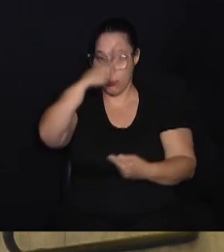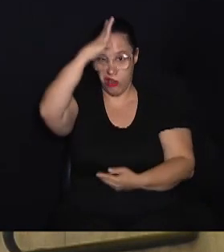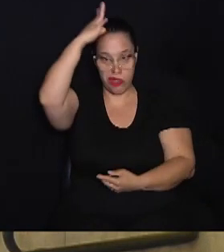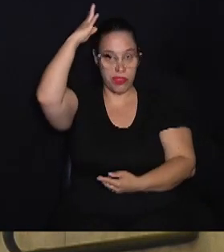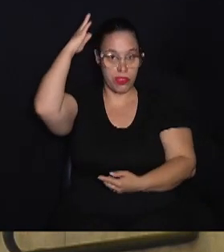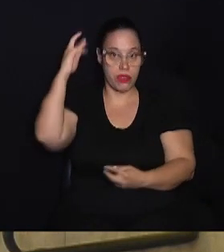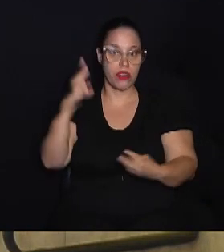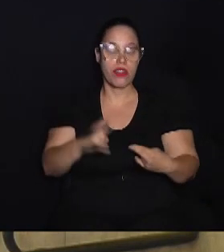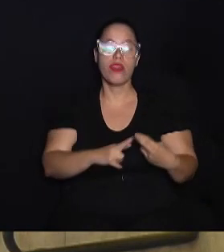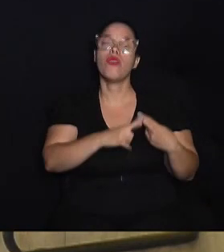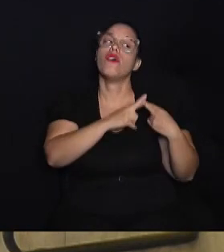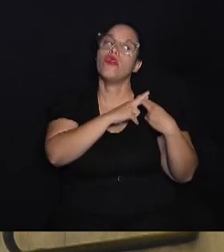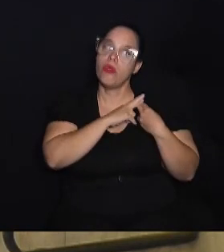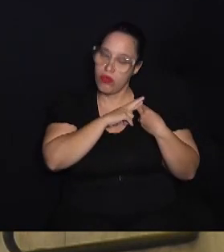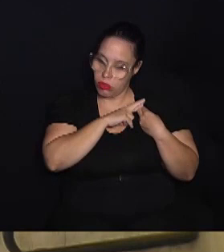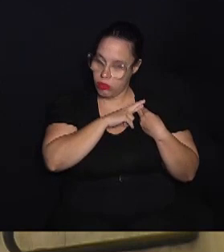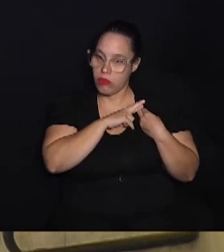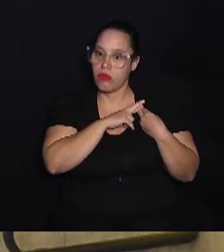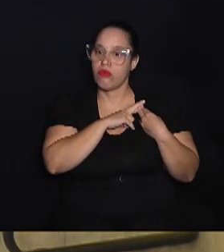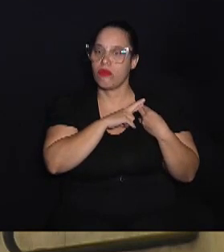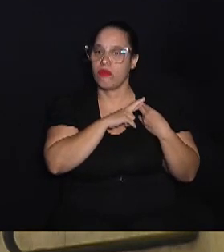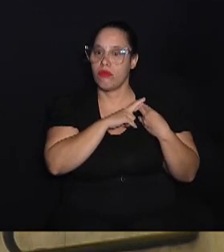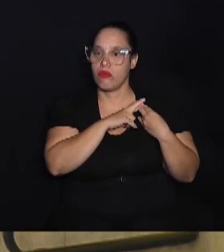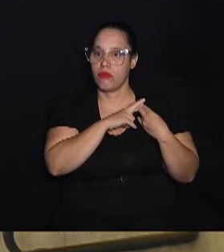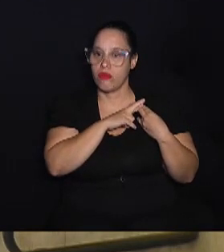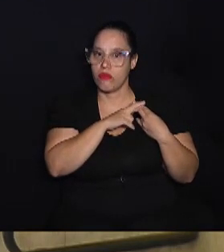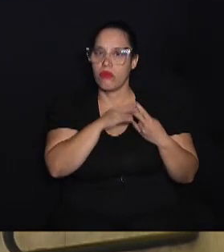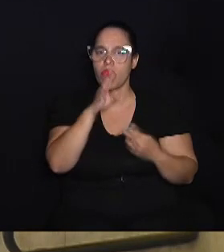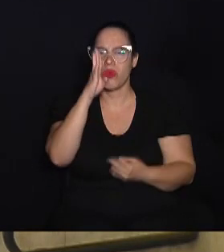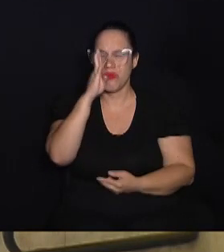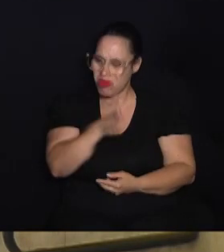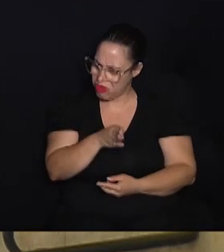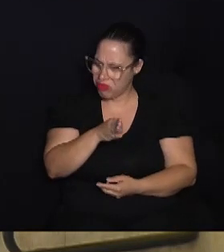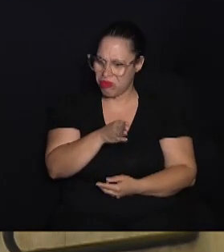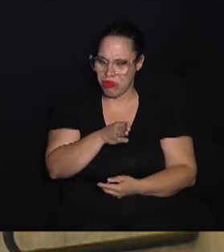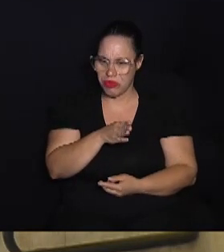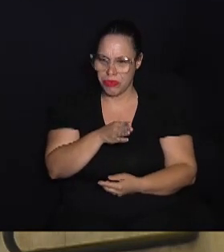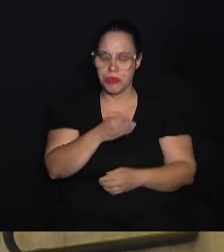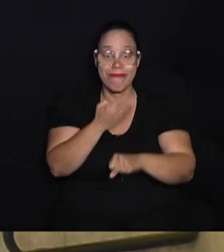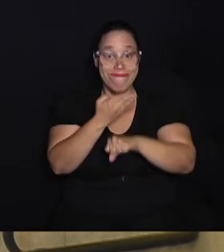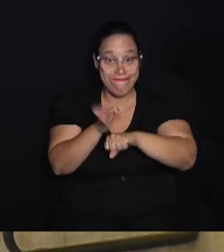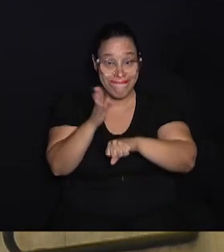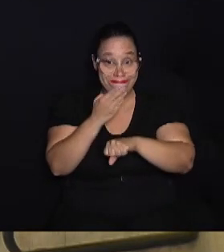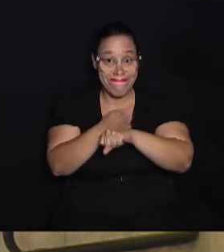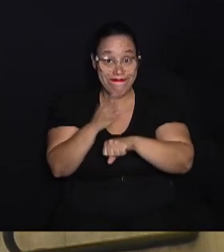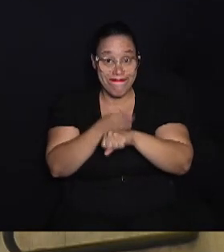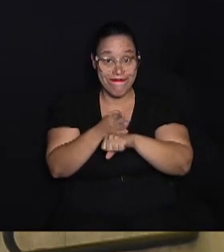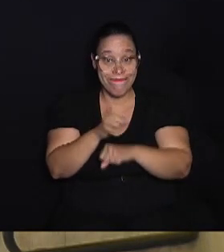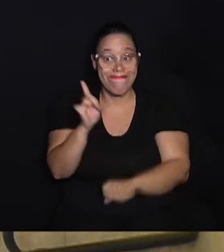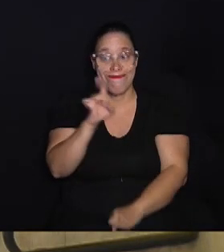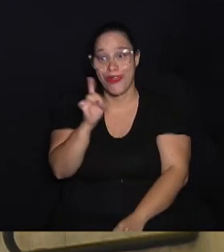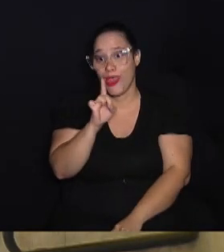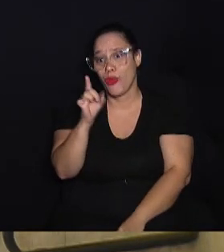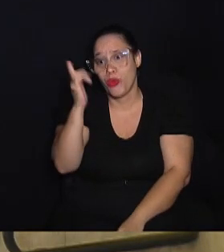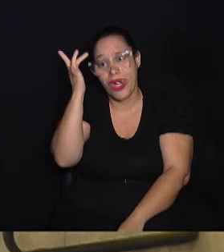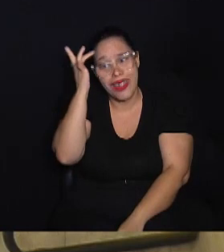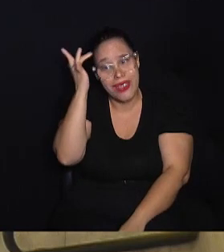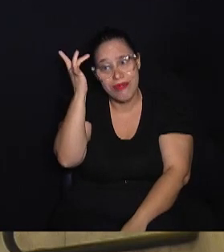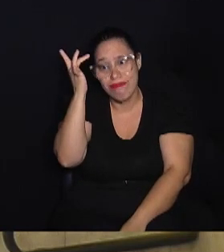falou de responsabilizar, e de fato, na prática, não é tão fácil